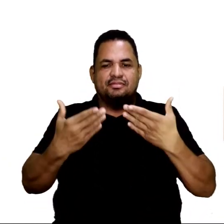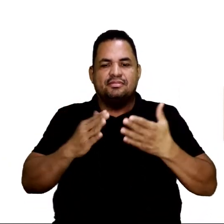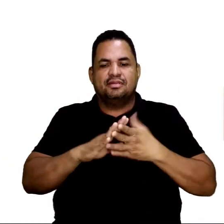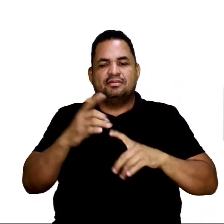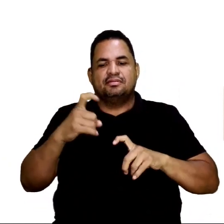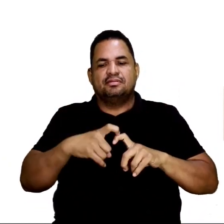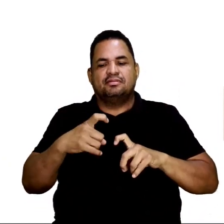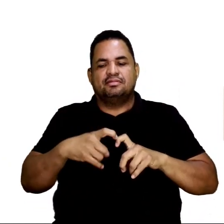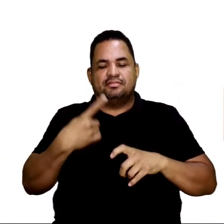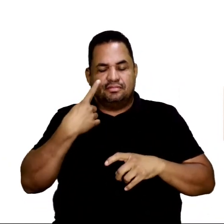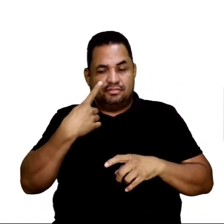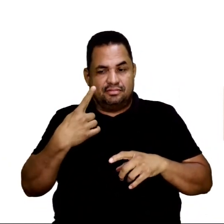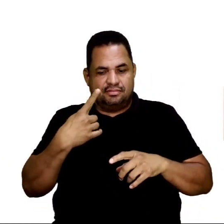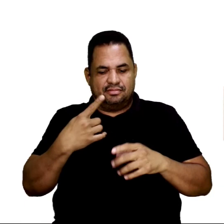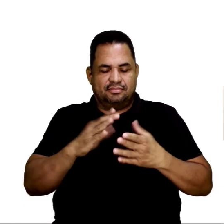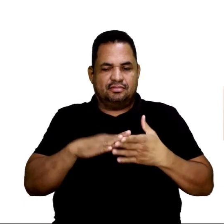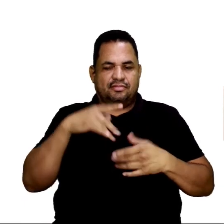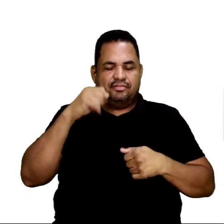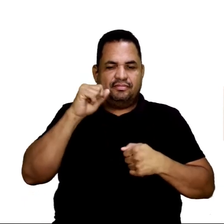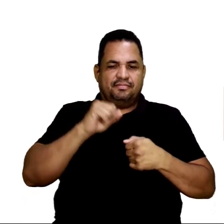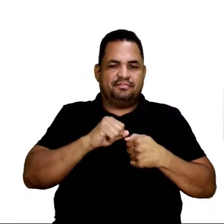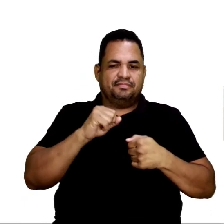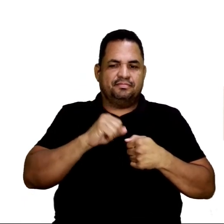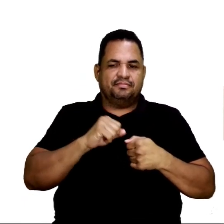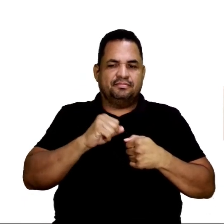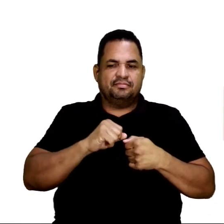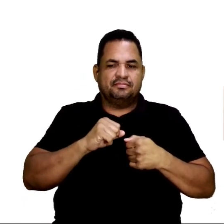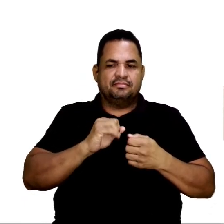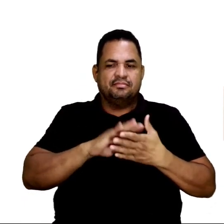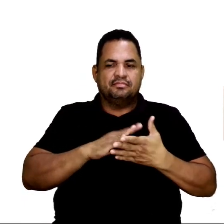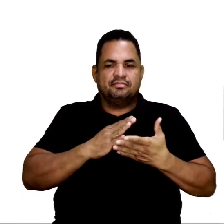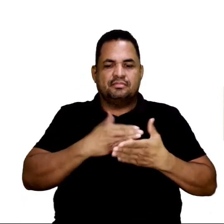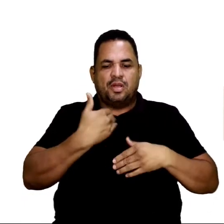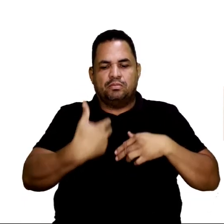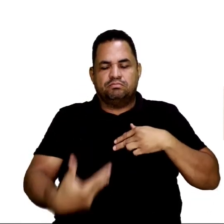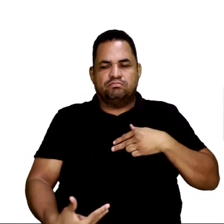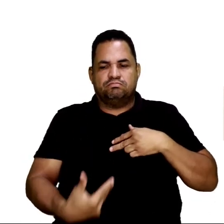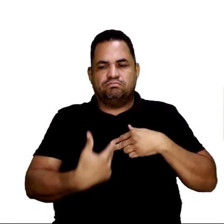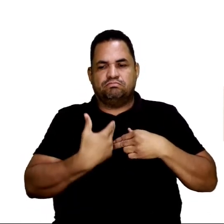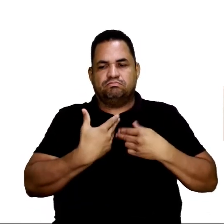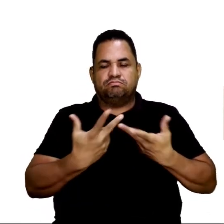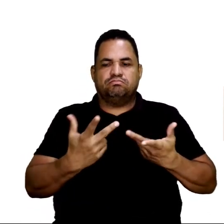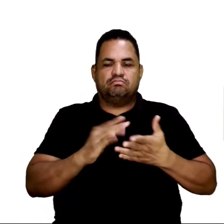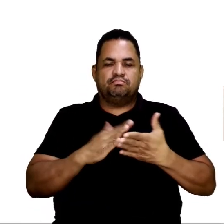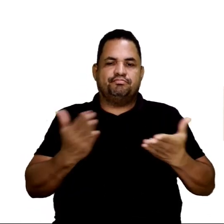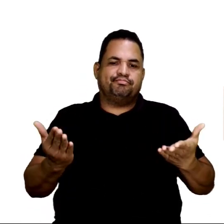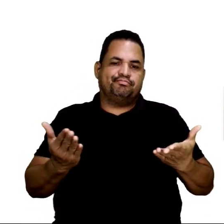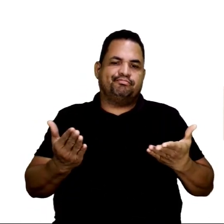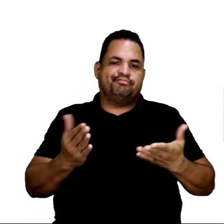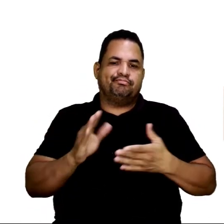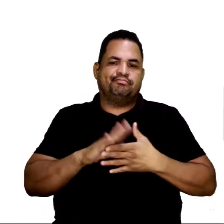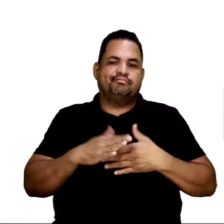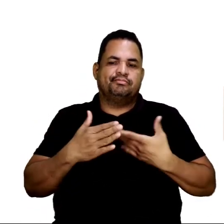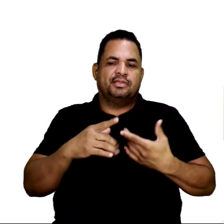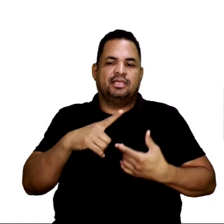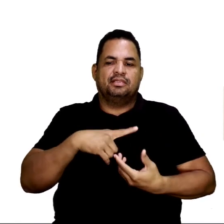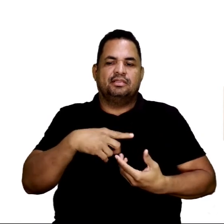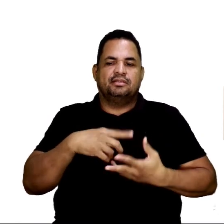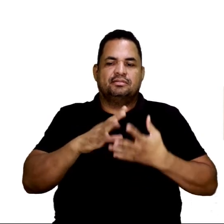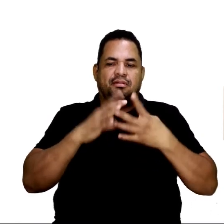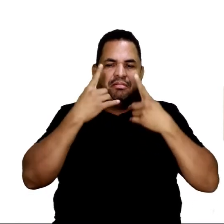ali está fazendo, se for uma cesárea, está recebendo, esse bebê vai induzir a esse choro, tá